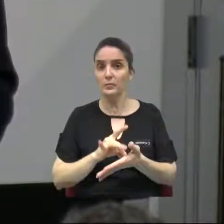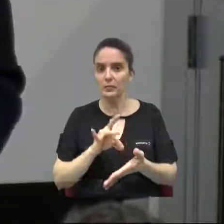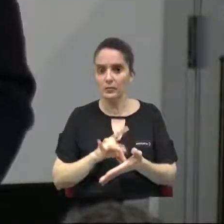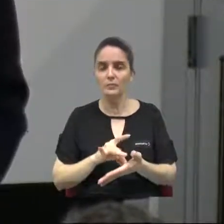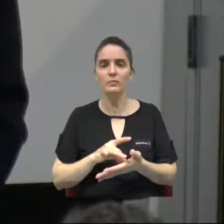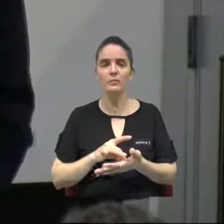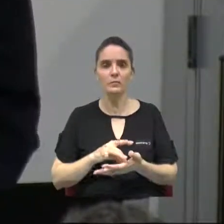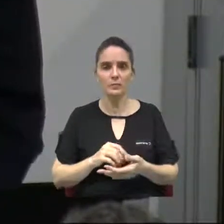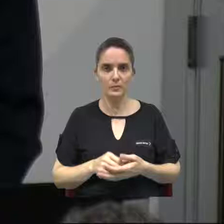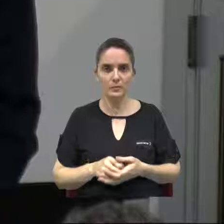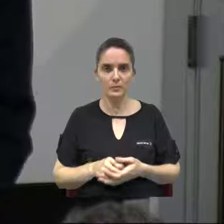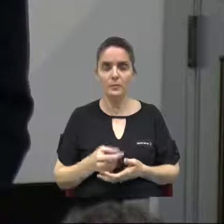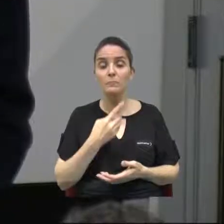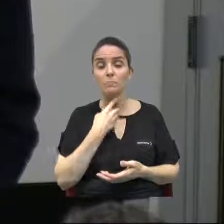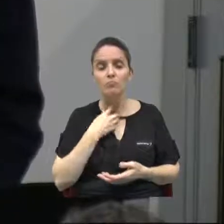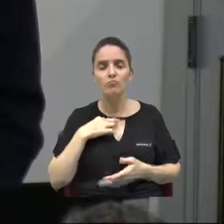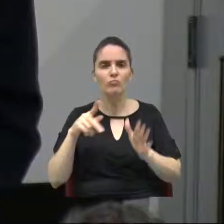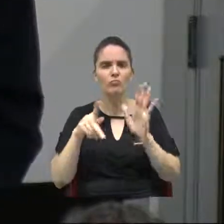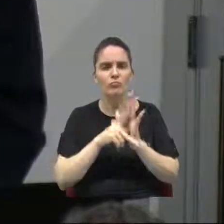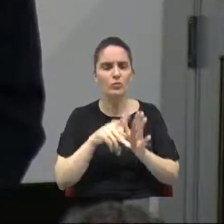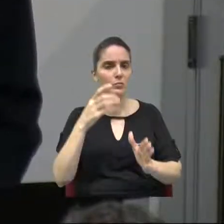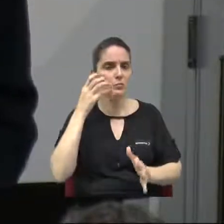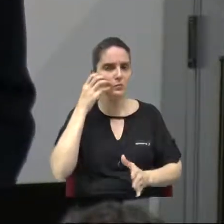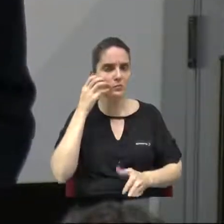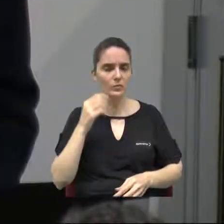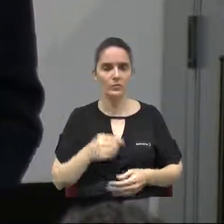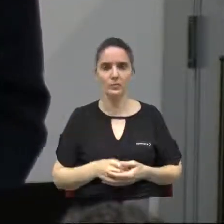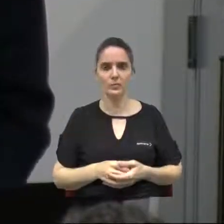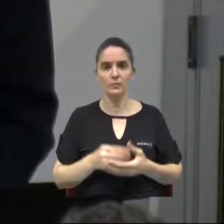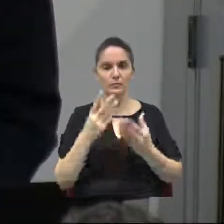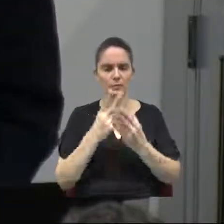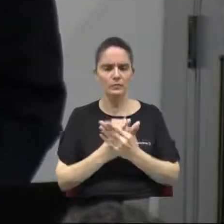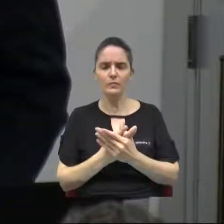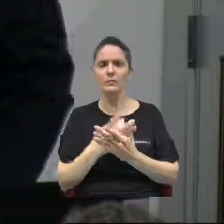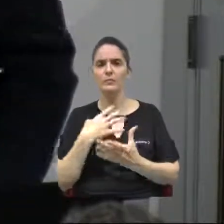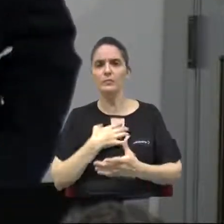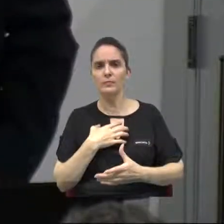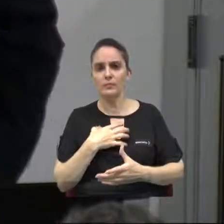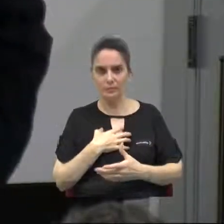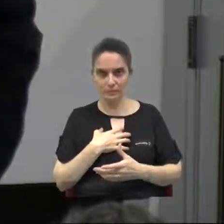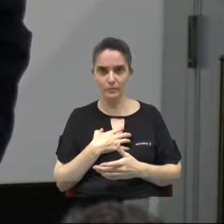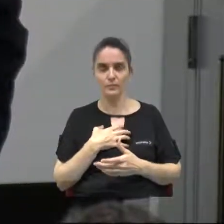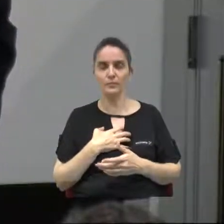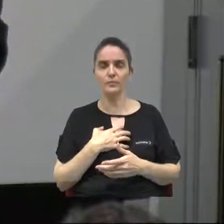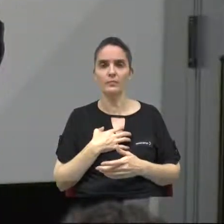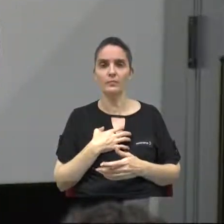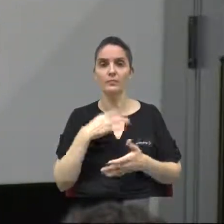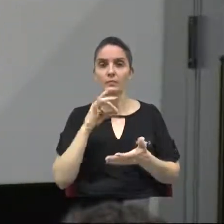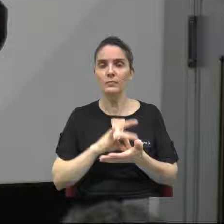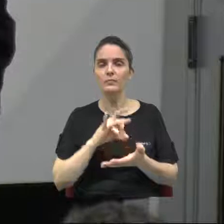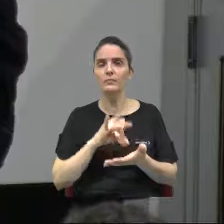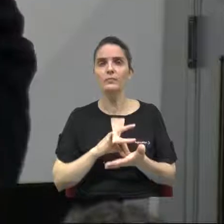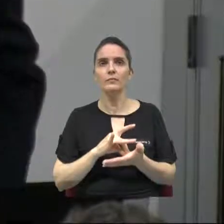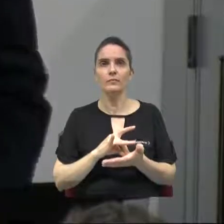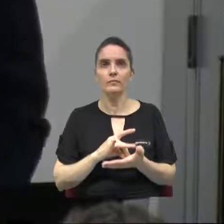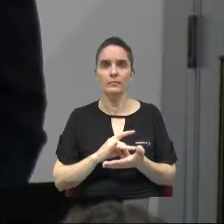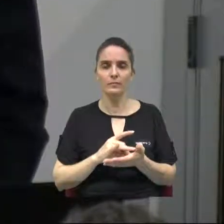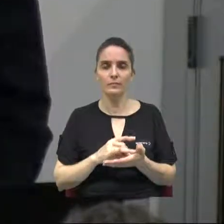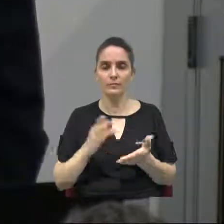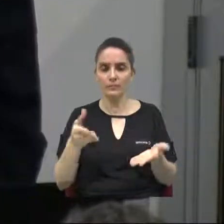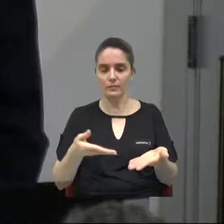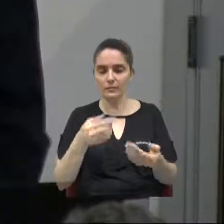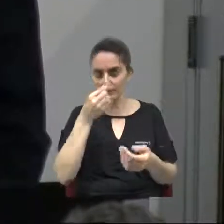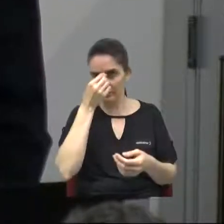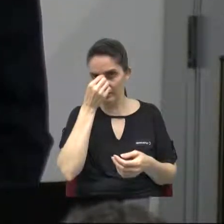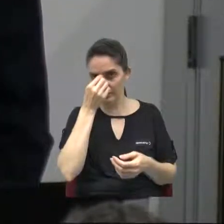sonho. E aquilo pudemos sentir no seu pronunciamento aqui no plenário. Por essa razão, entre outras razões, eu